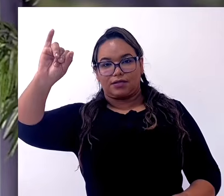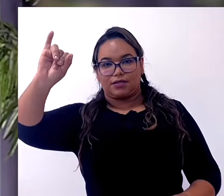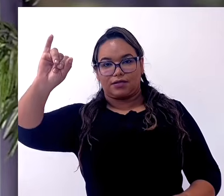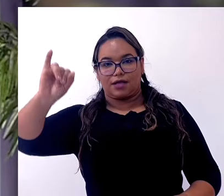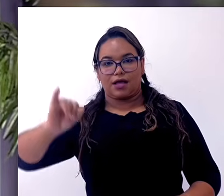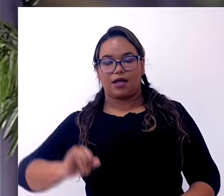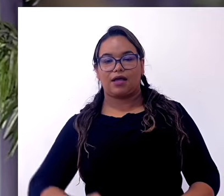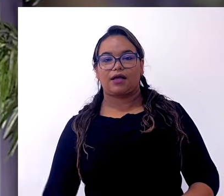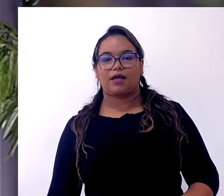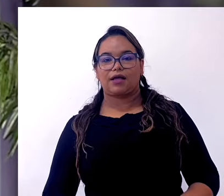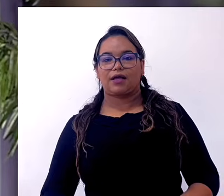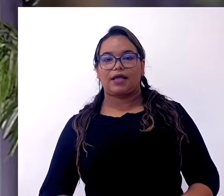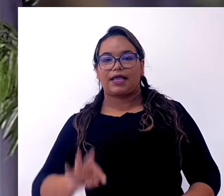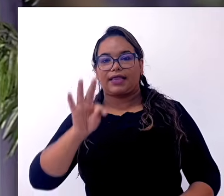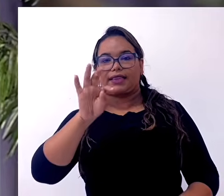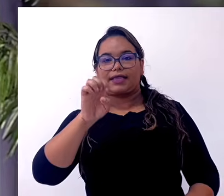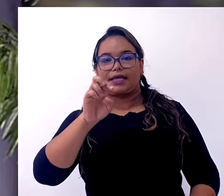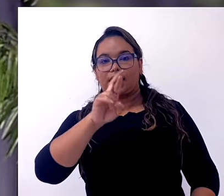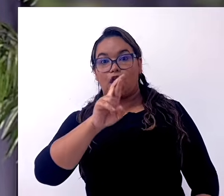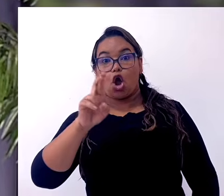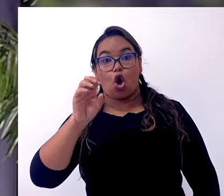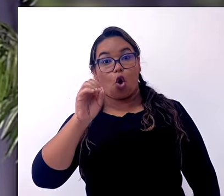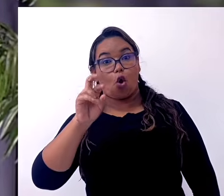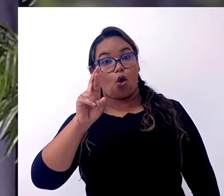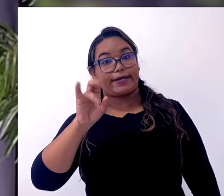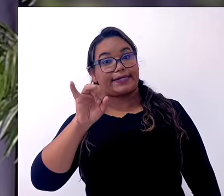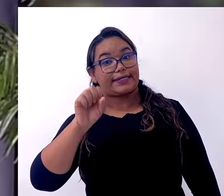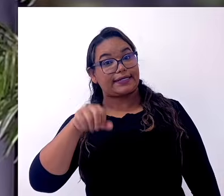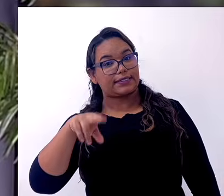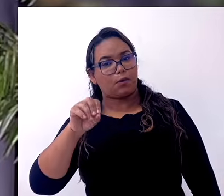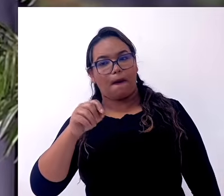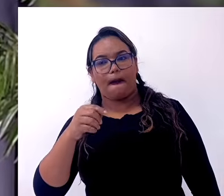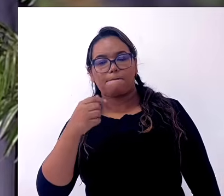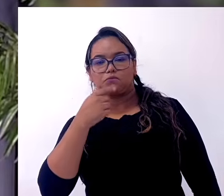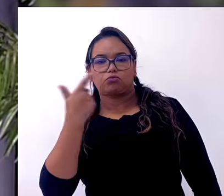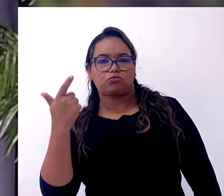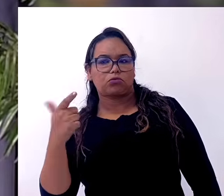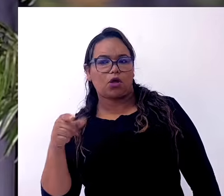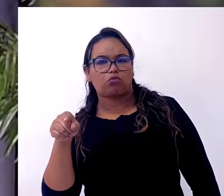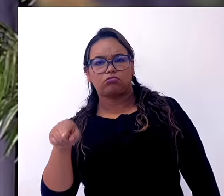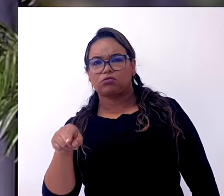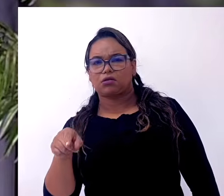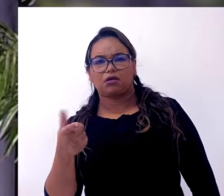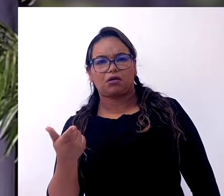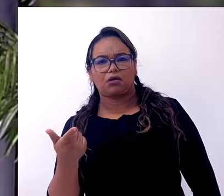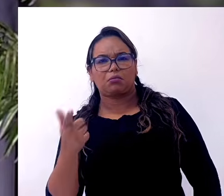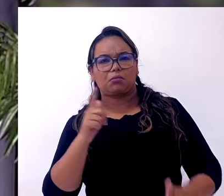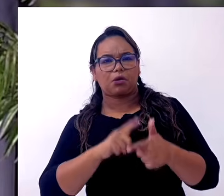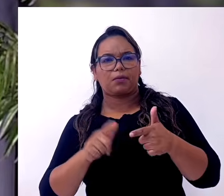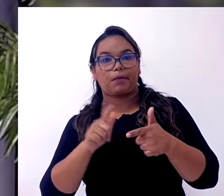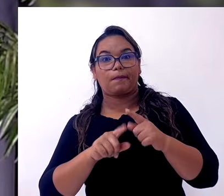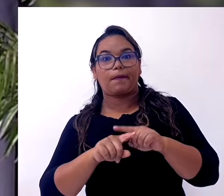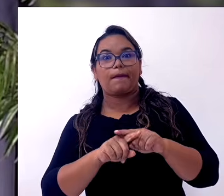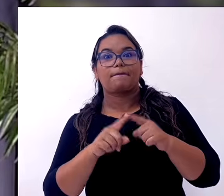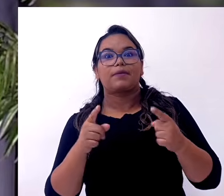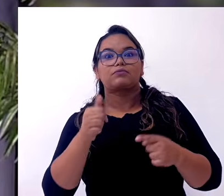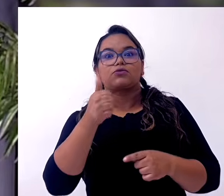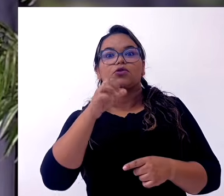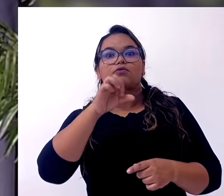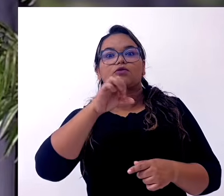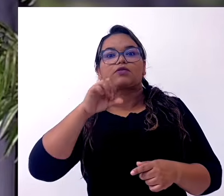implodir. Mas o edifício não implodiu, ele explodiu. Isso tem que ter sido feito por um dispositivo colocado do lado de